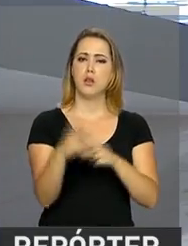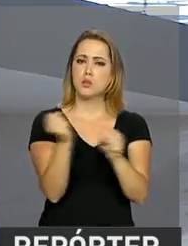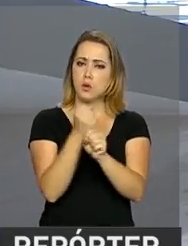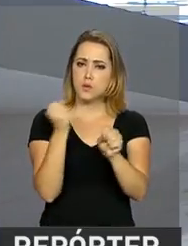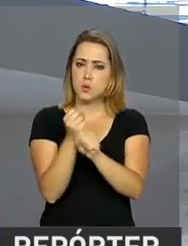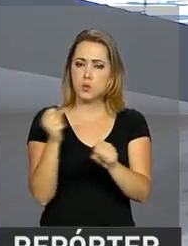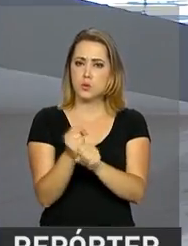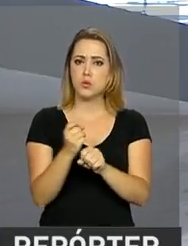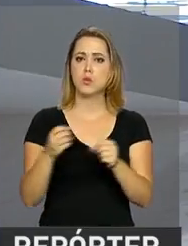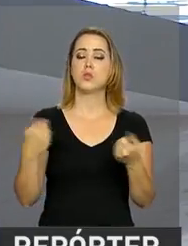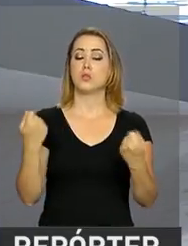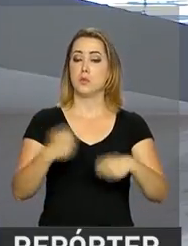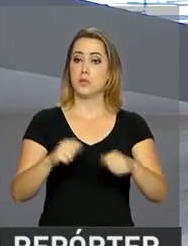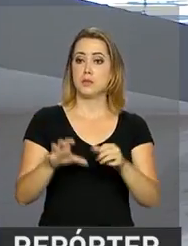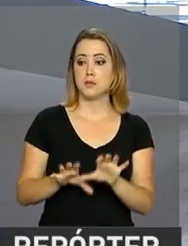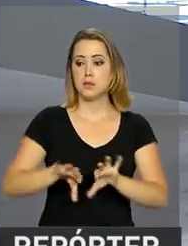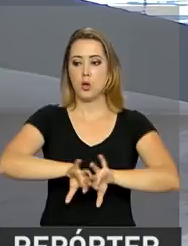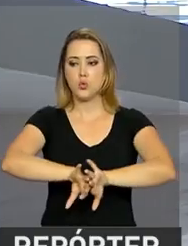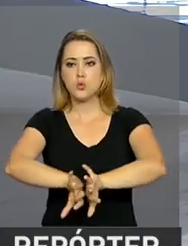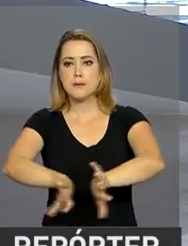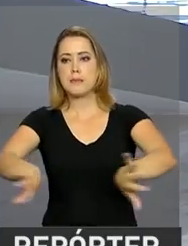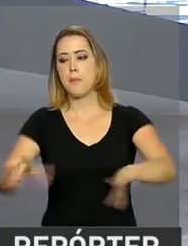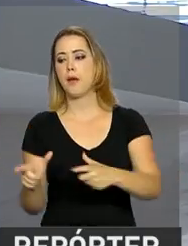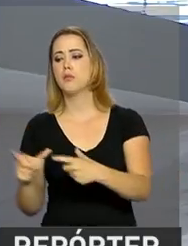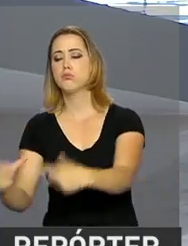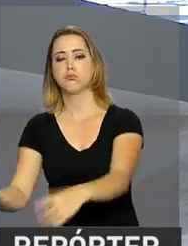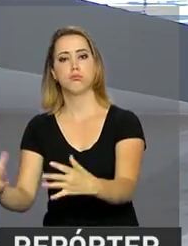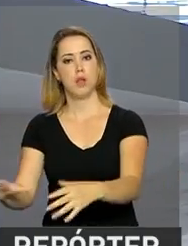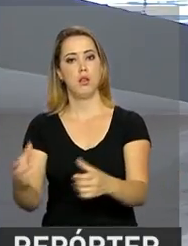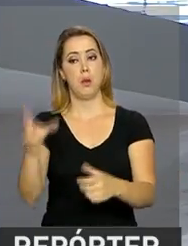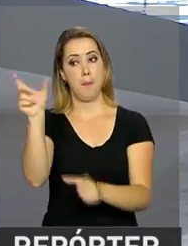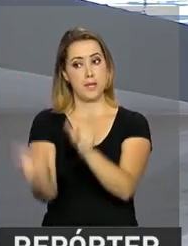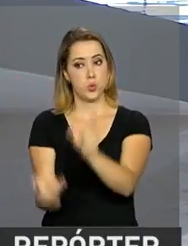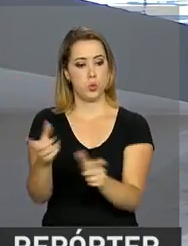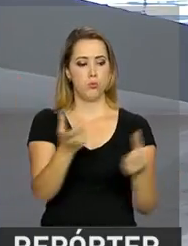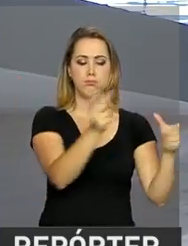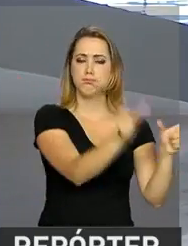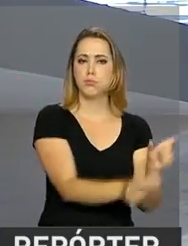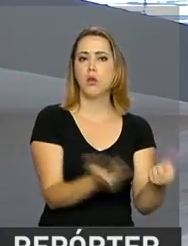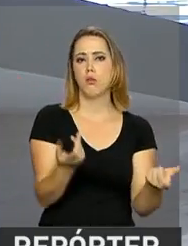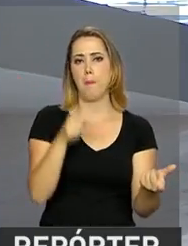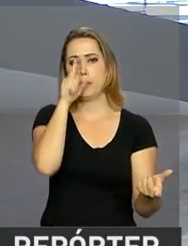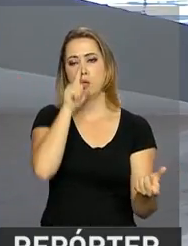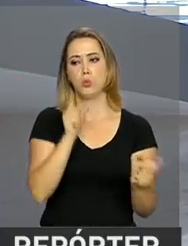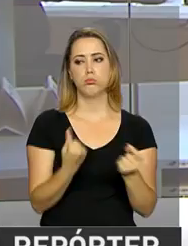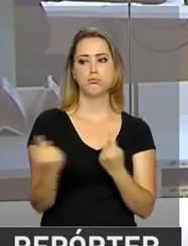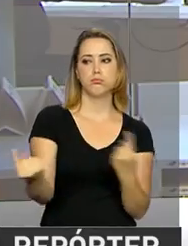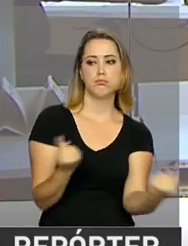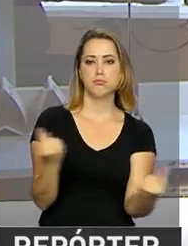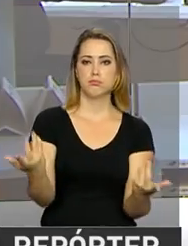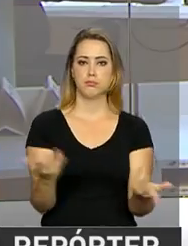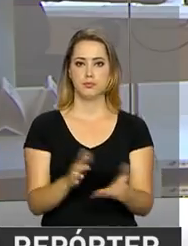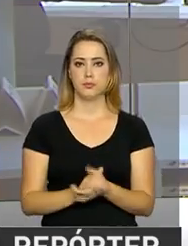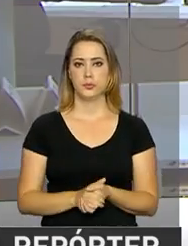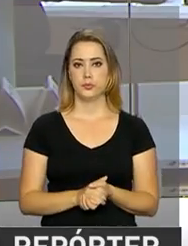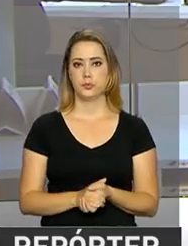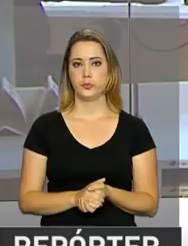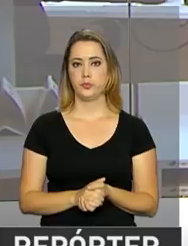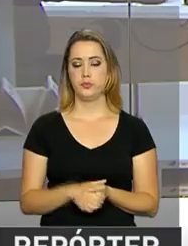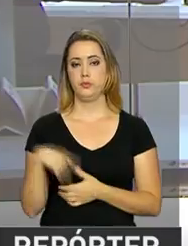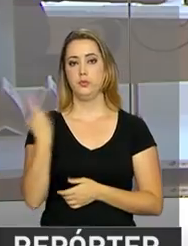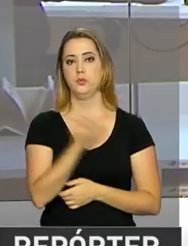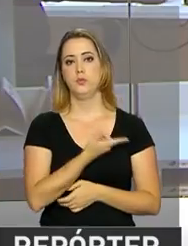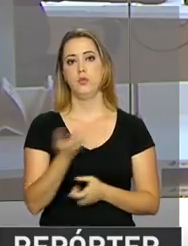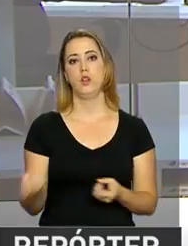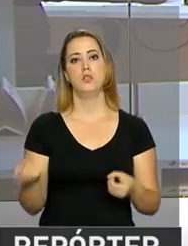construídas com prédios separados para abrigar os presos de acordo com o crime cometido e o tipo de pena Nós